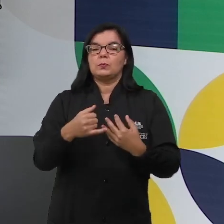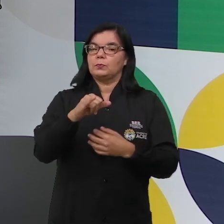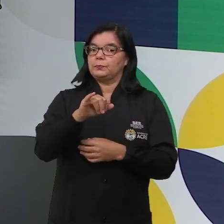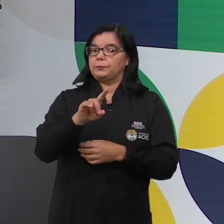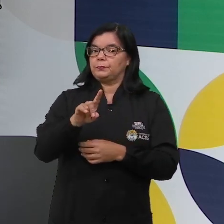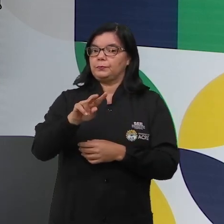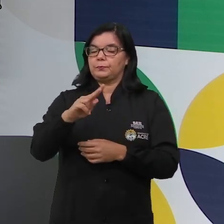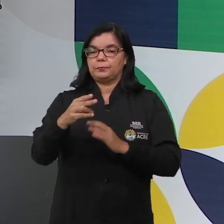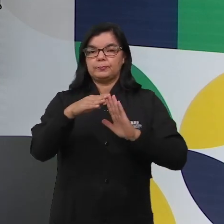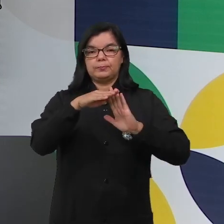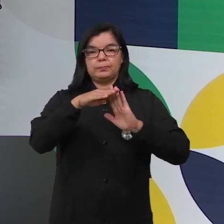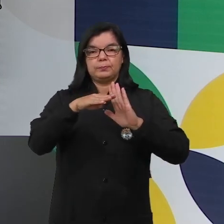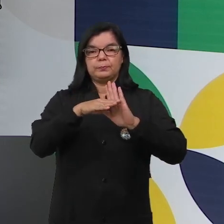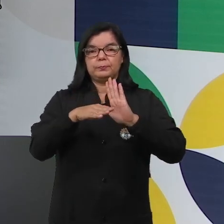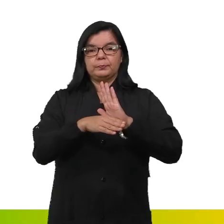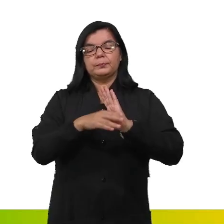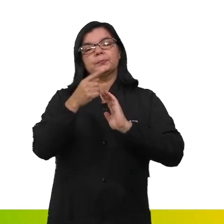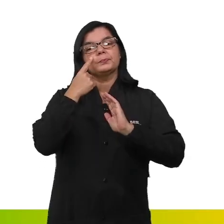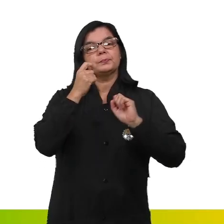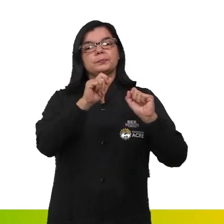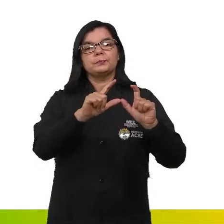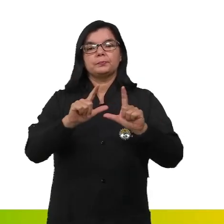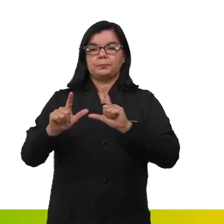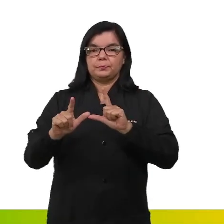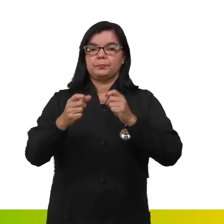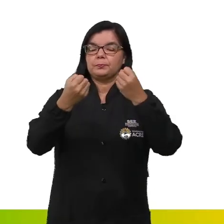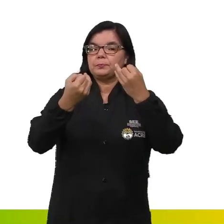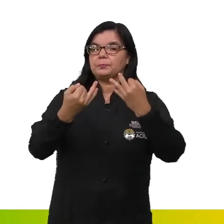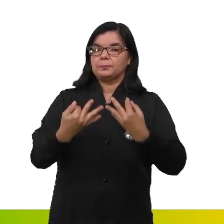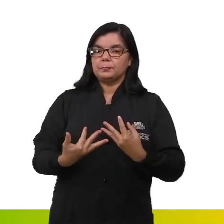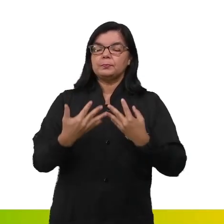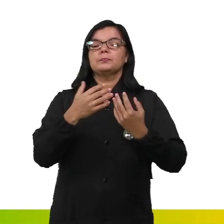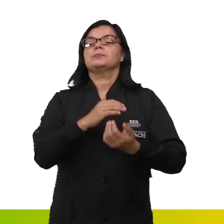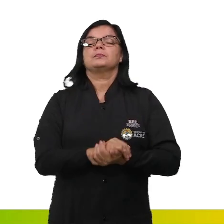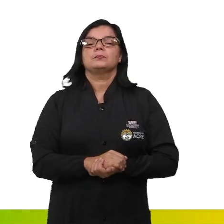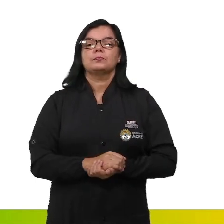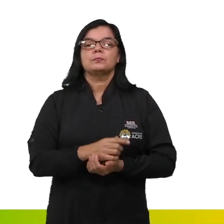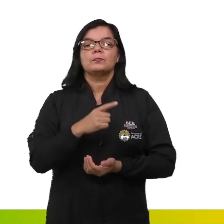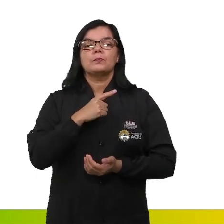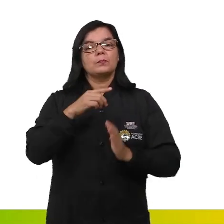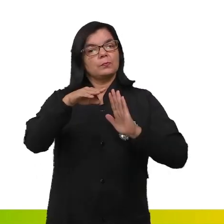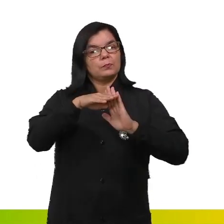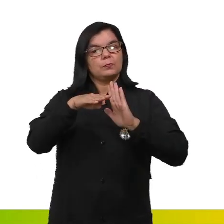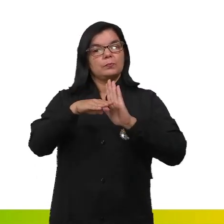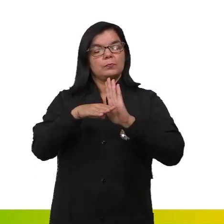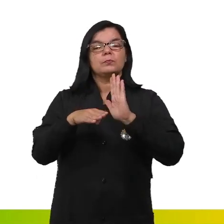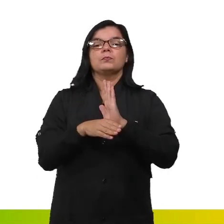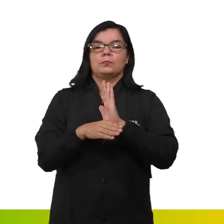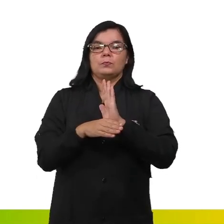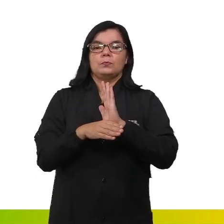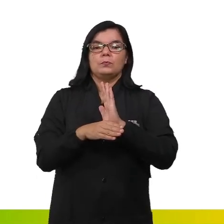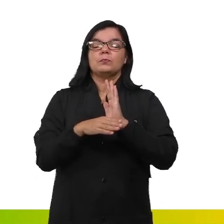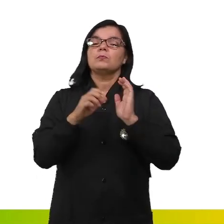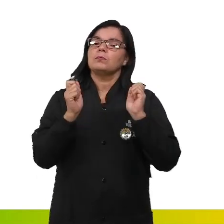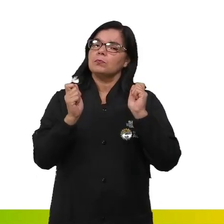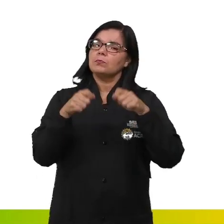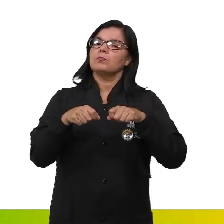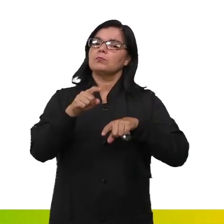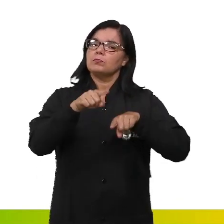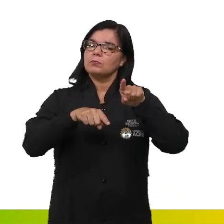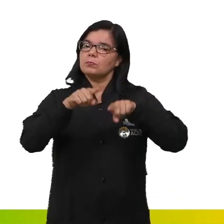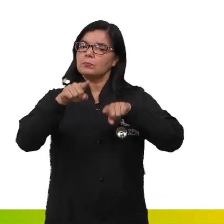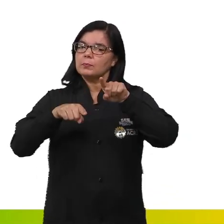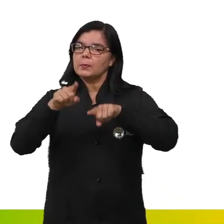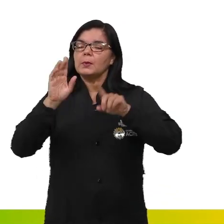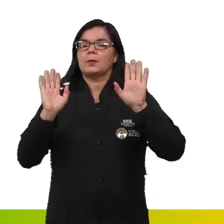IDH. Olha só comigo na tela. O IDH, como eu falei, ele é um padrão, ele é um parâmetro e ele pode variar